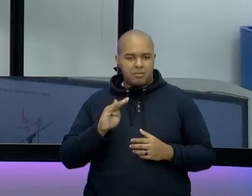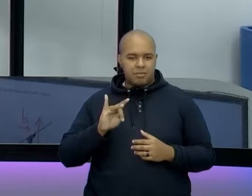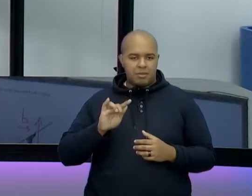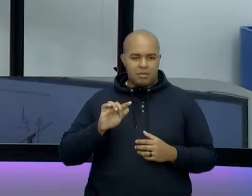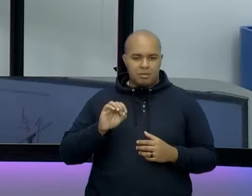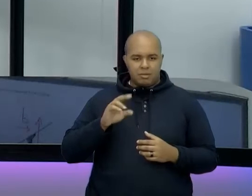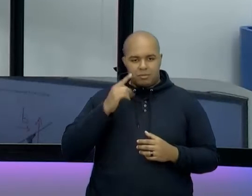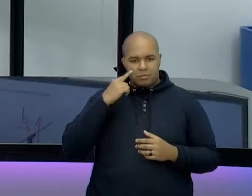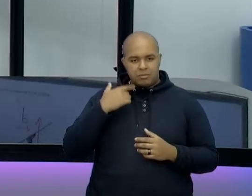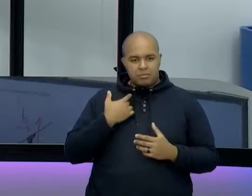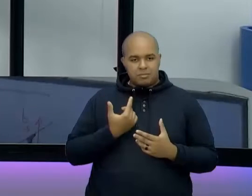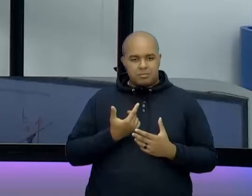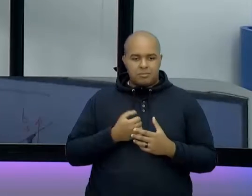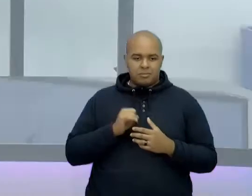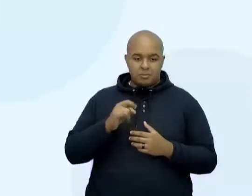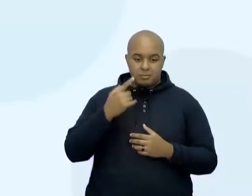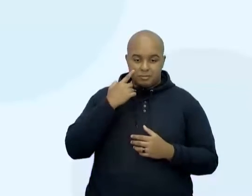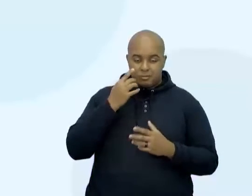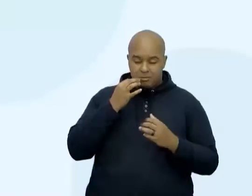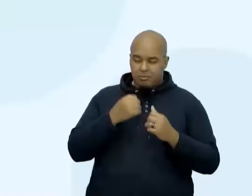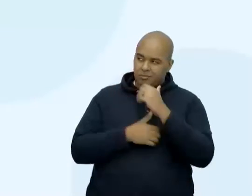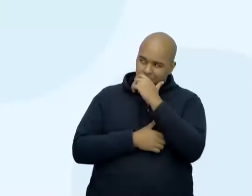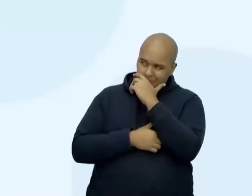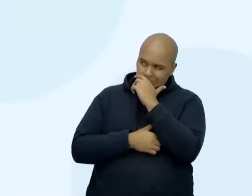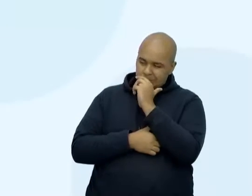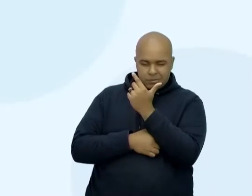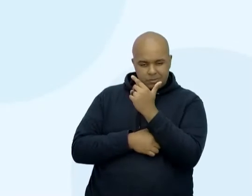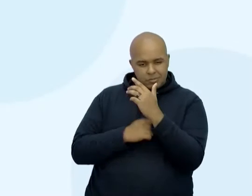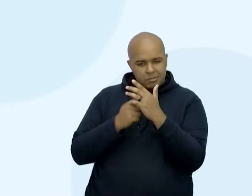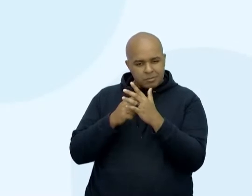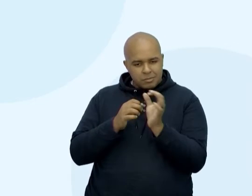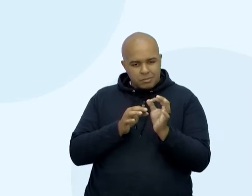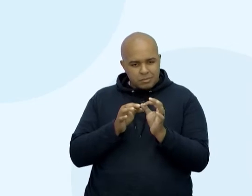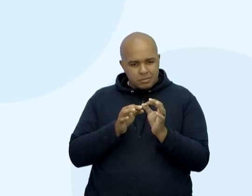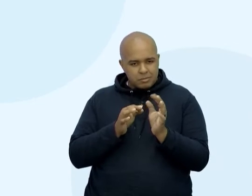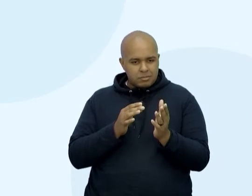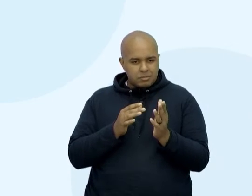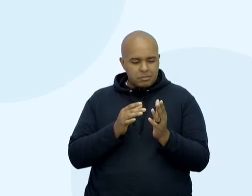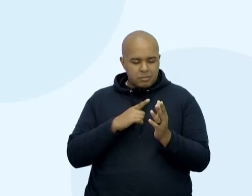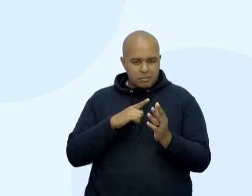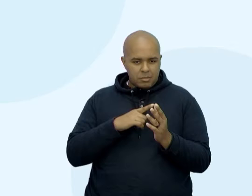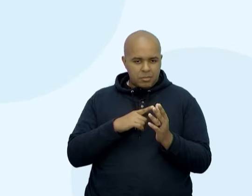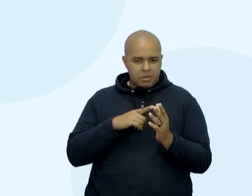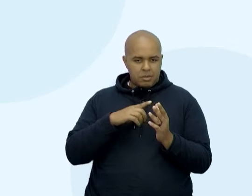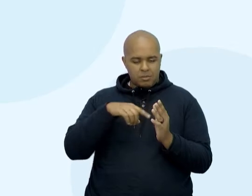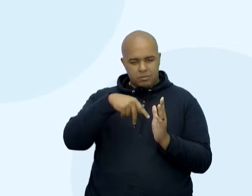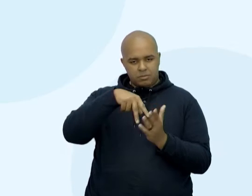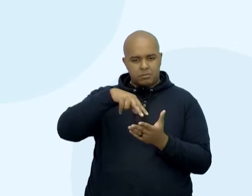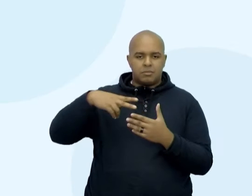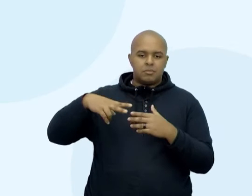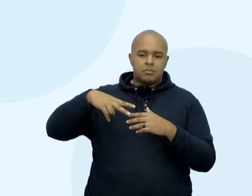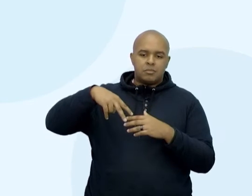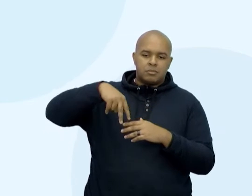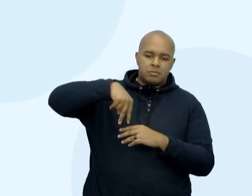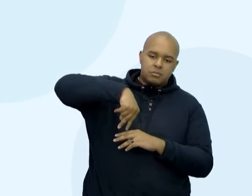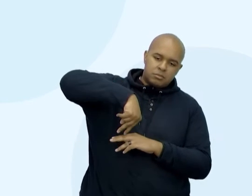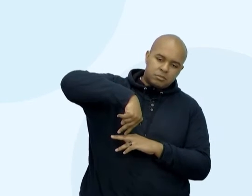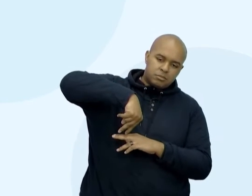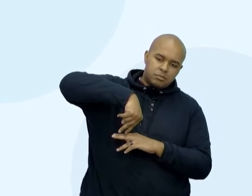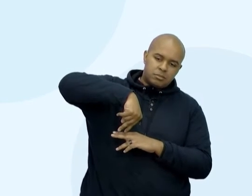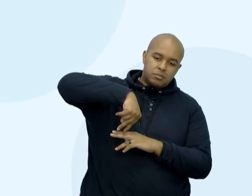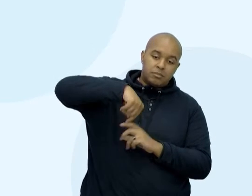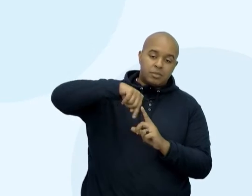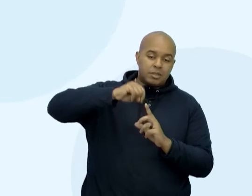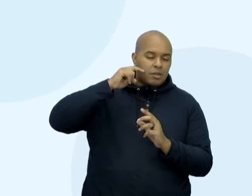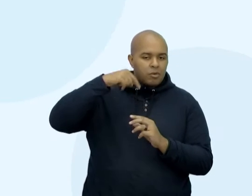Ó. Se você prestar atenção, ó, a gente luta, e aqui a gente tem a ação da gravidade vertical, mas